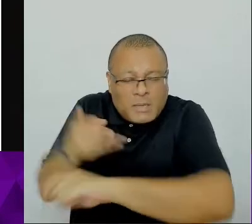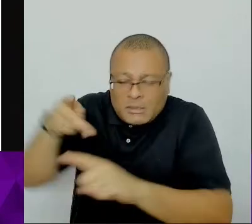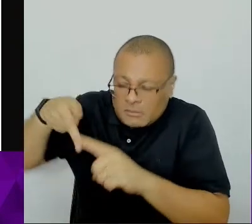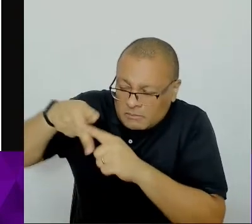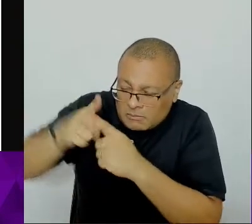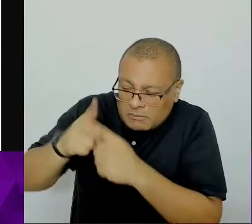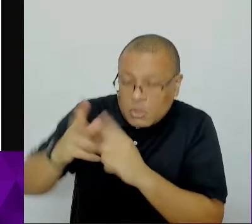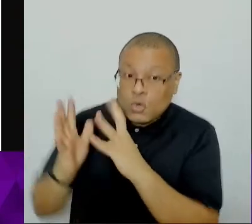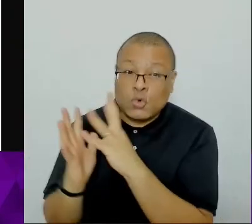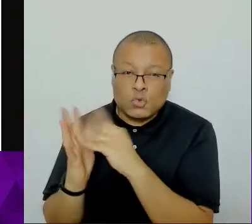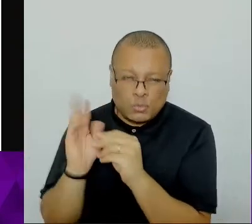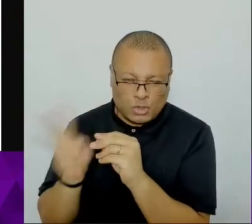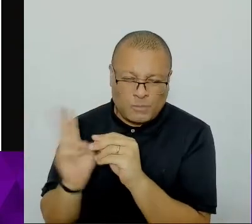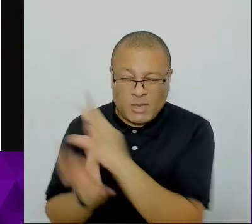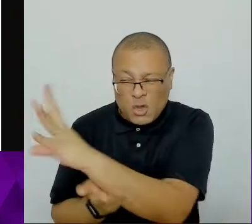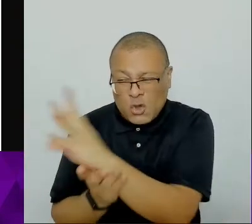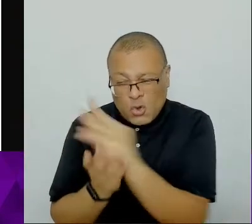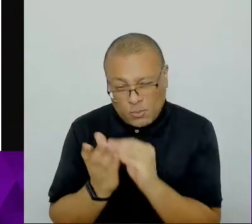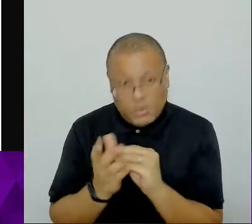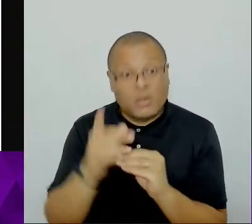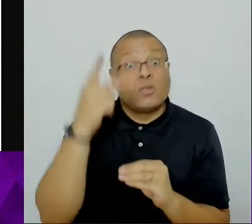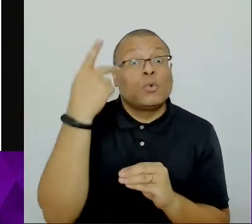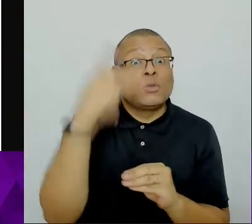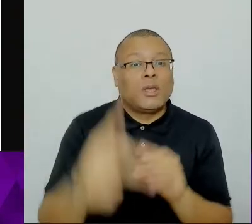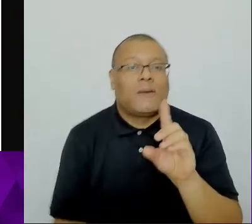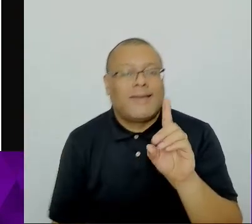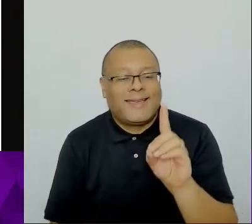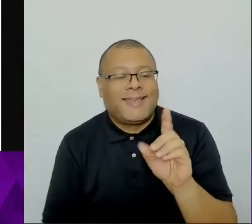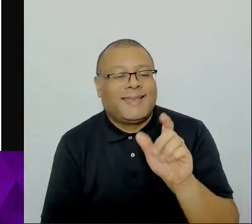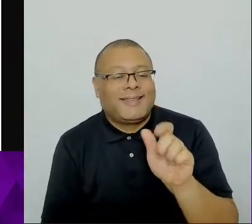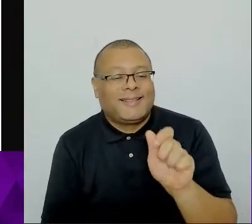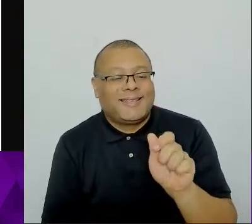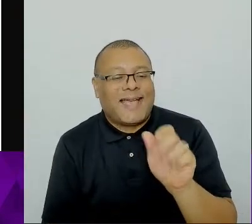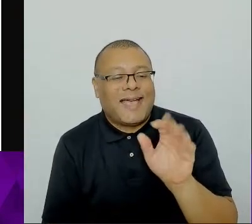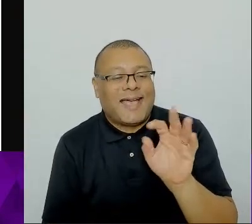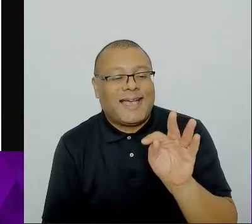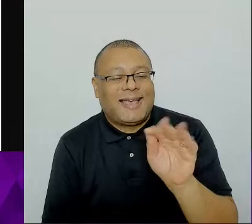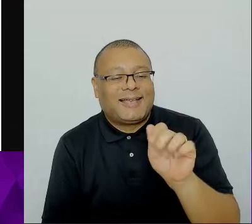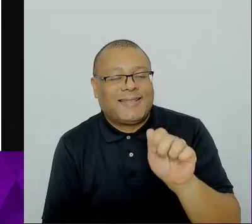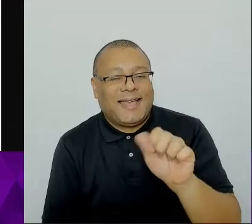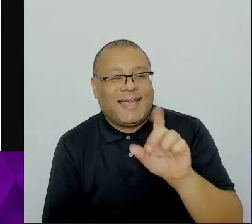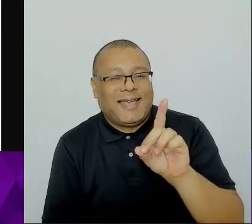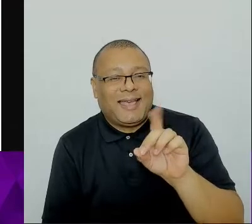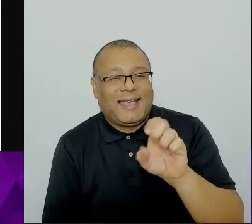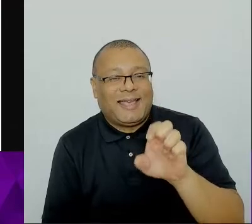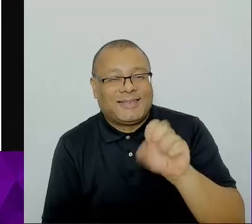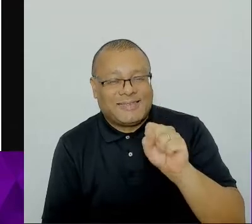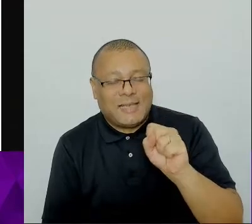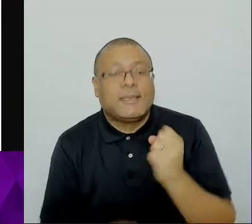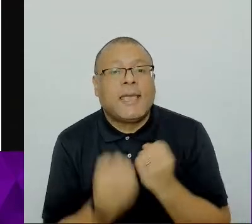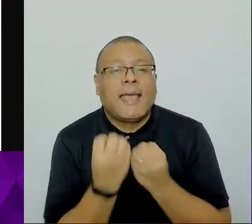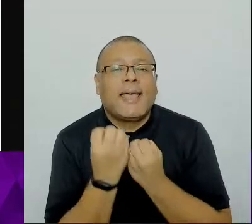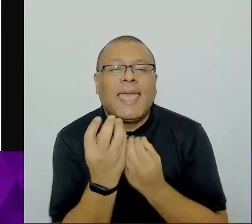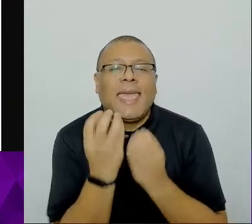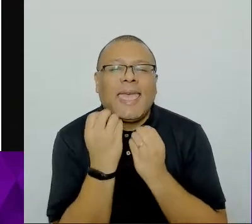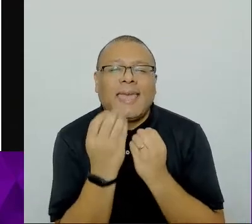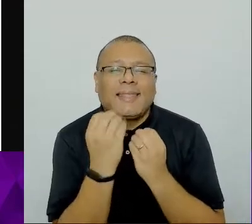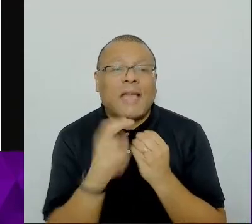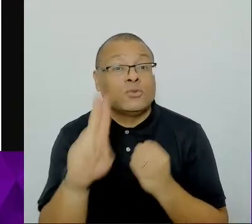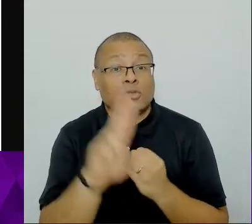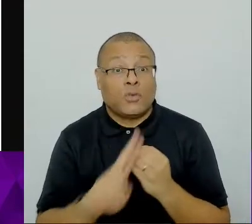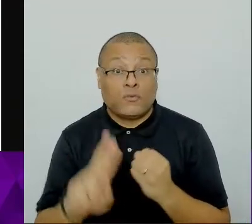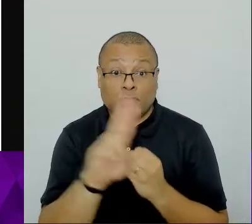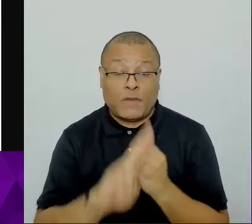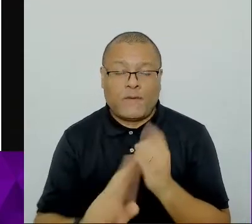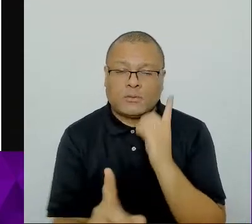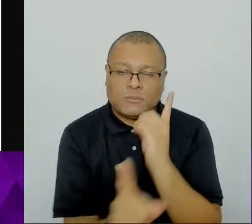desse modelo para o seu dataset específico. Então, como eu comentei, tem modelos que são específicos por domínio, né? Então, se eu trabalho